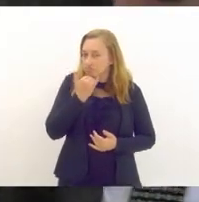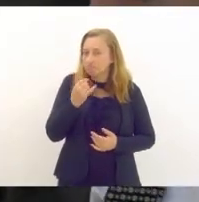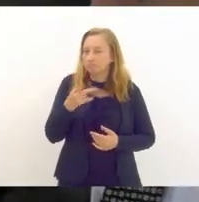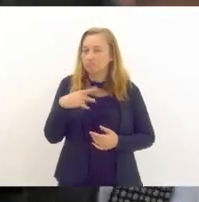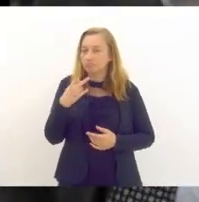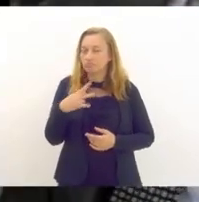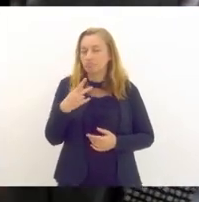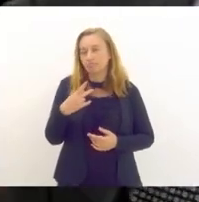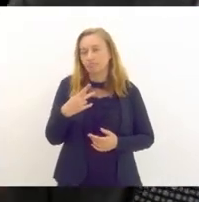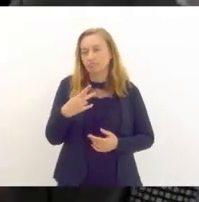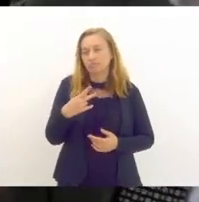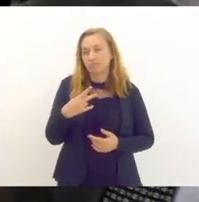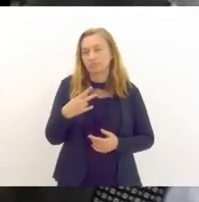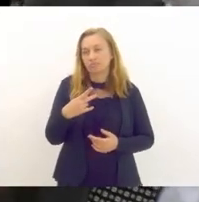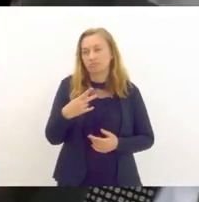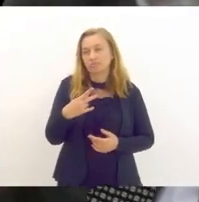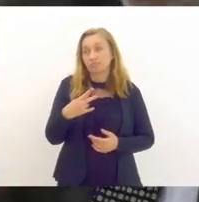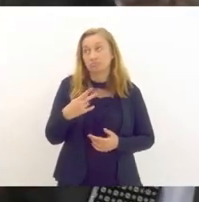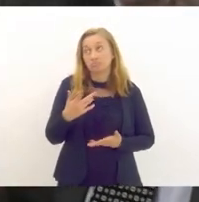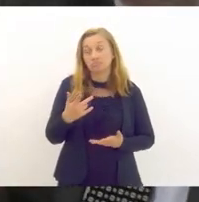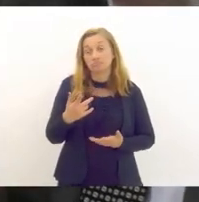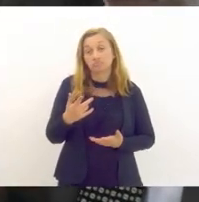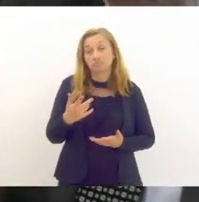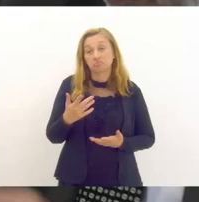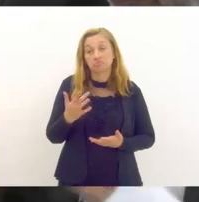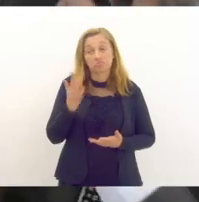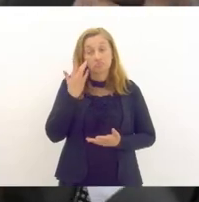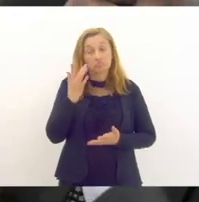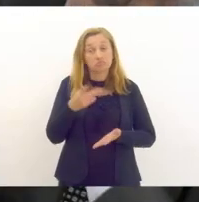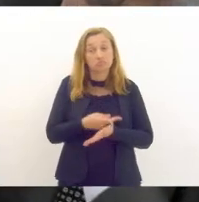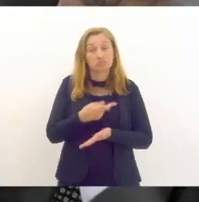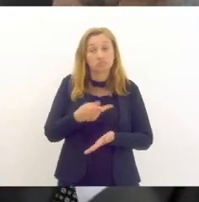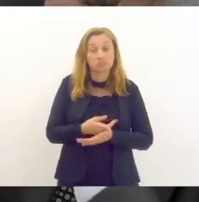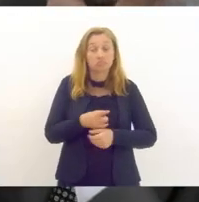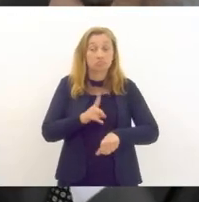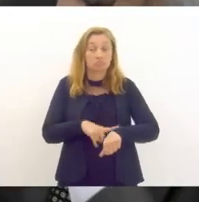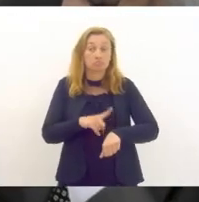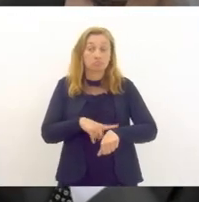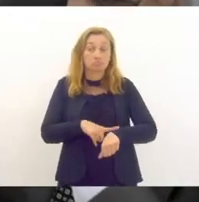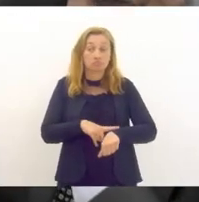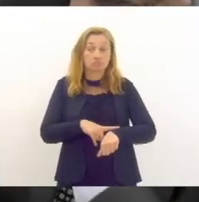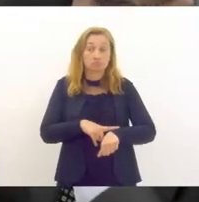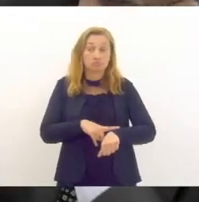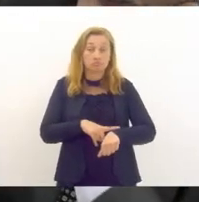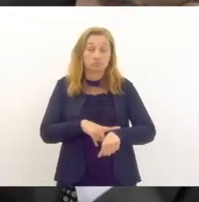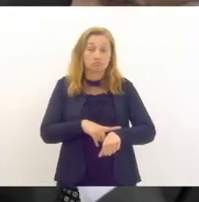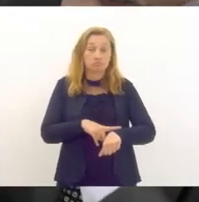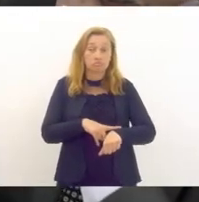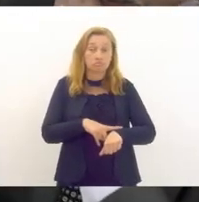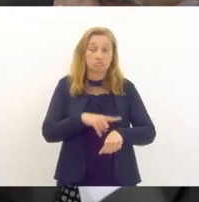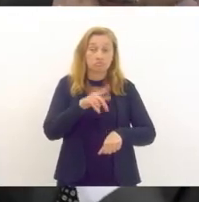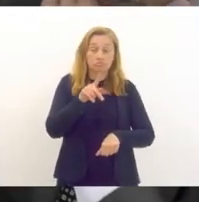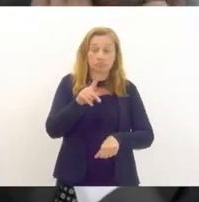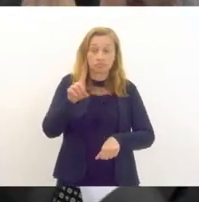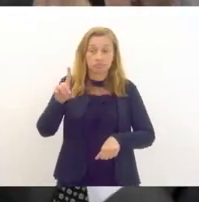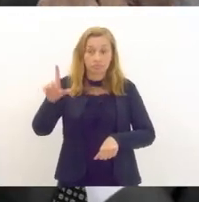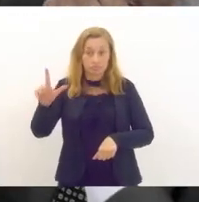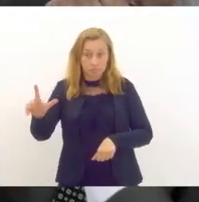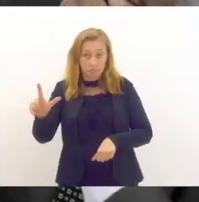a possibilidade da gente colocar esse pdl nesse momento por conta de suas consequências